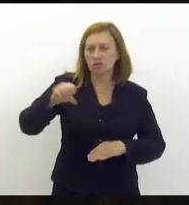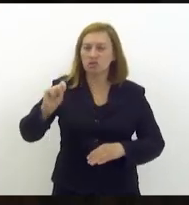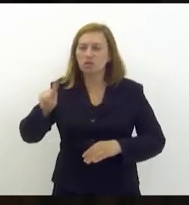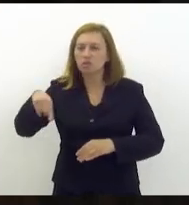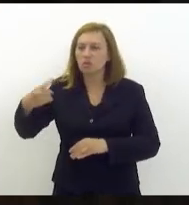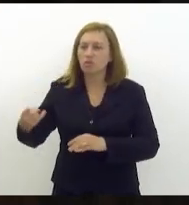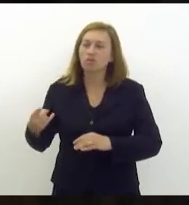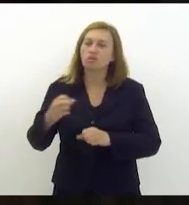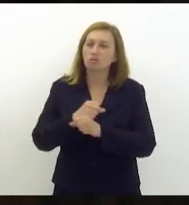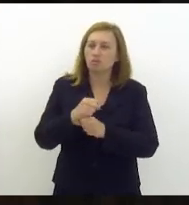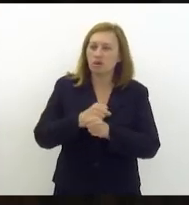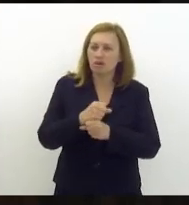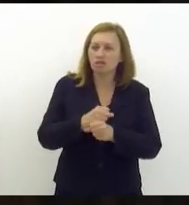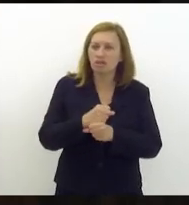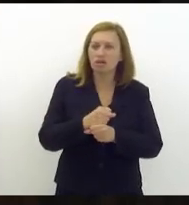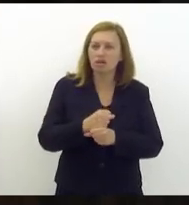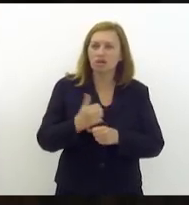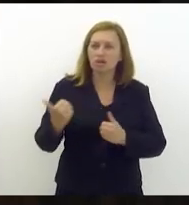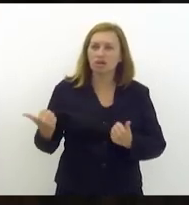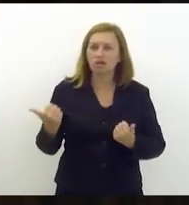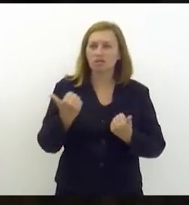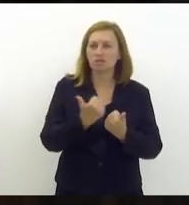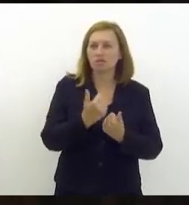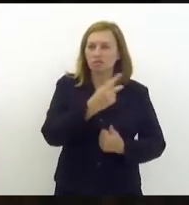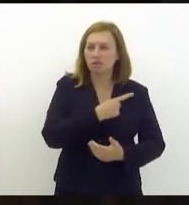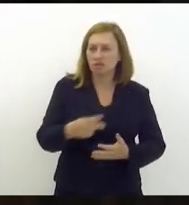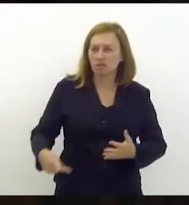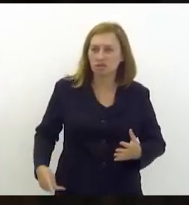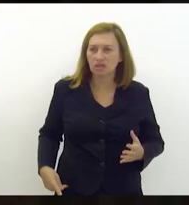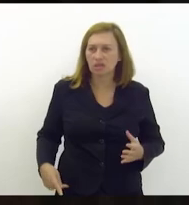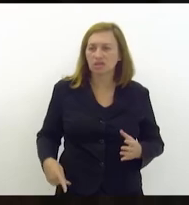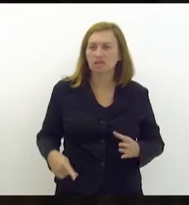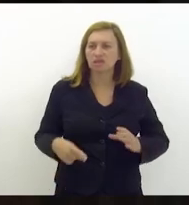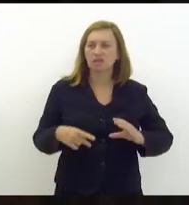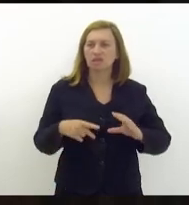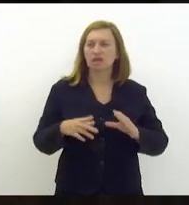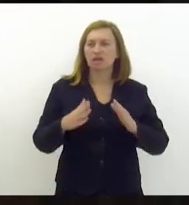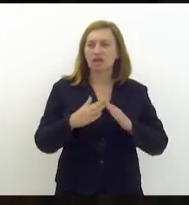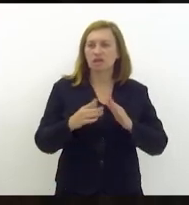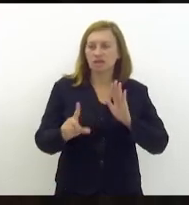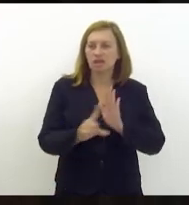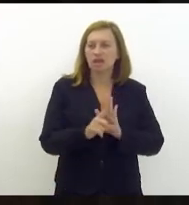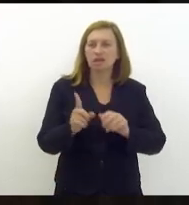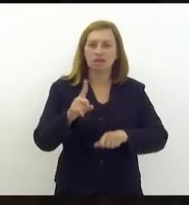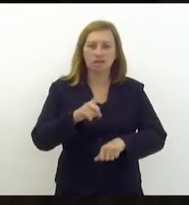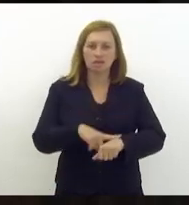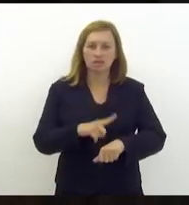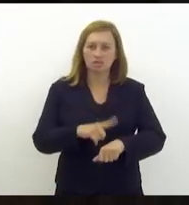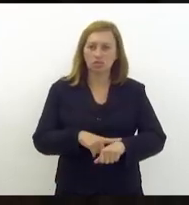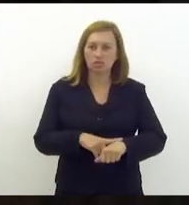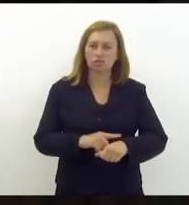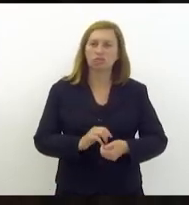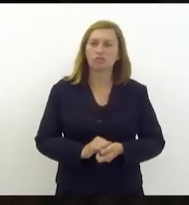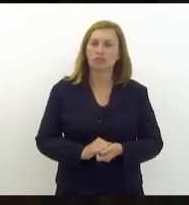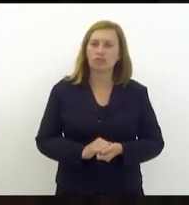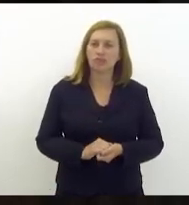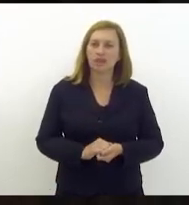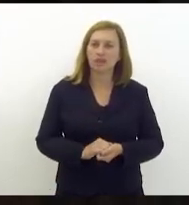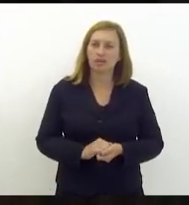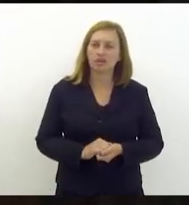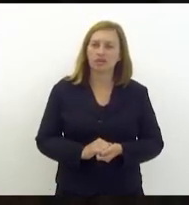assumiu a presidência interina da casa Legislativa nesse momento de dor